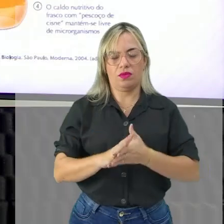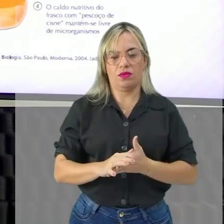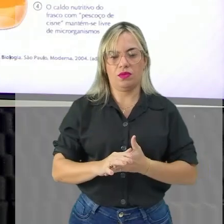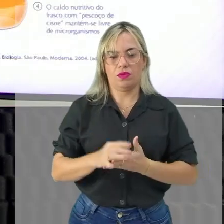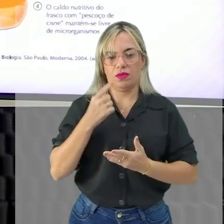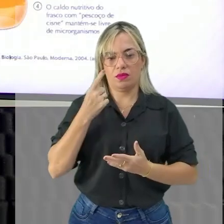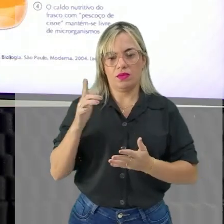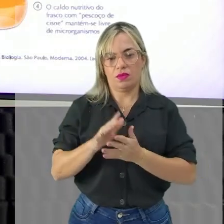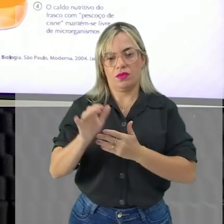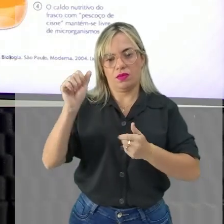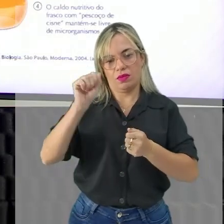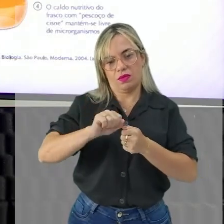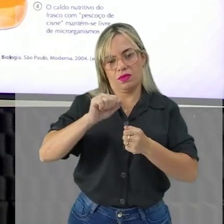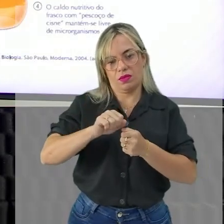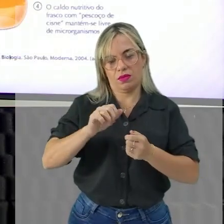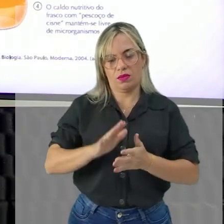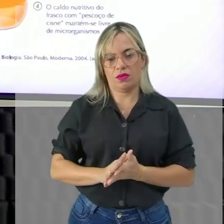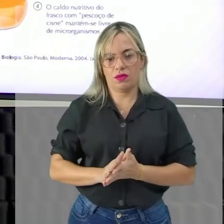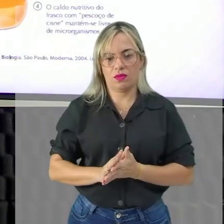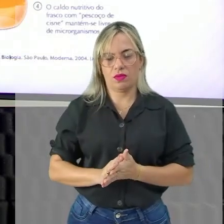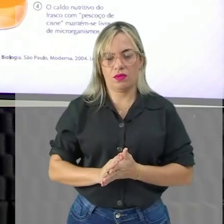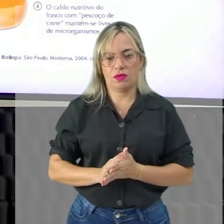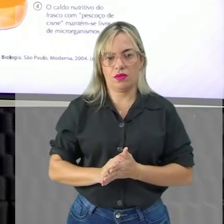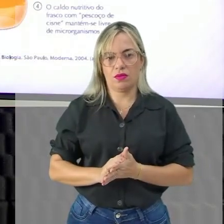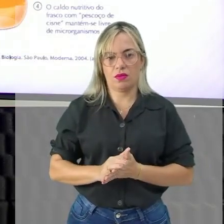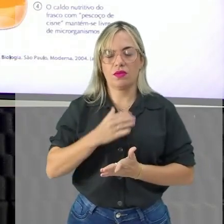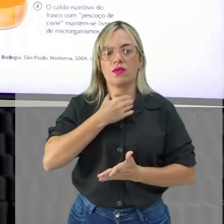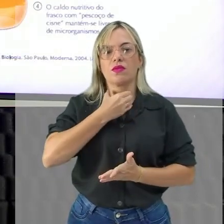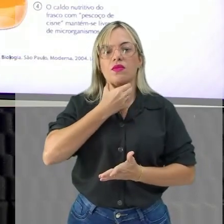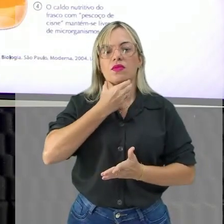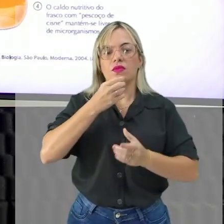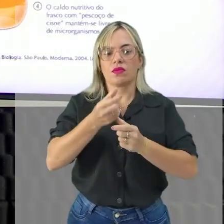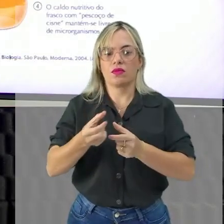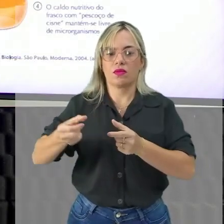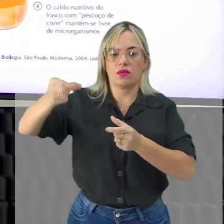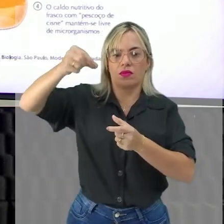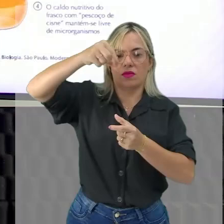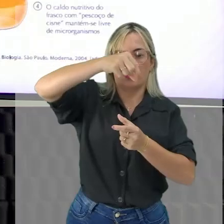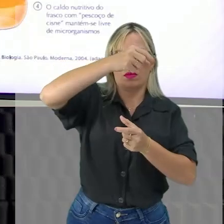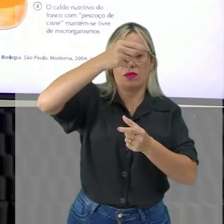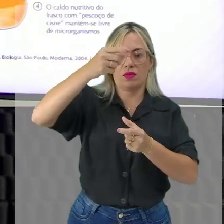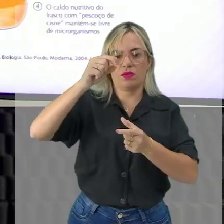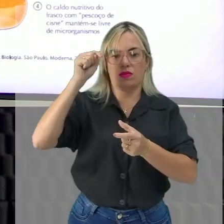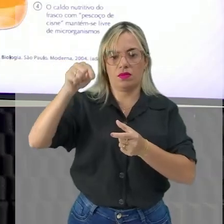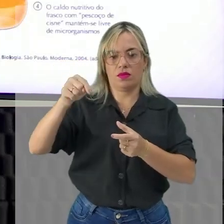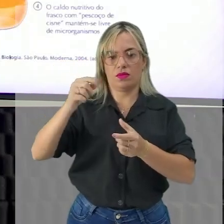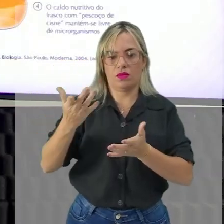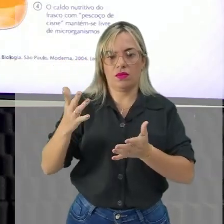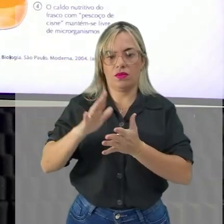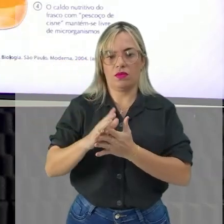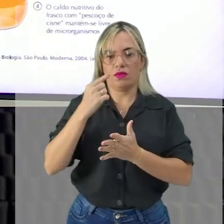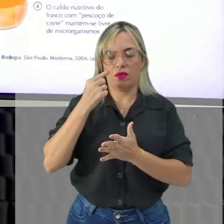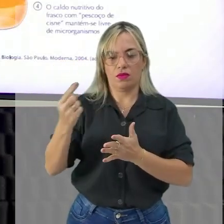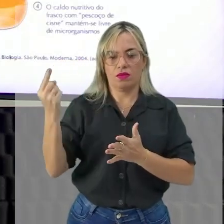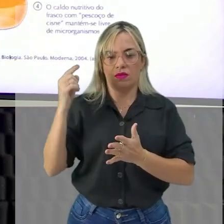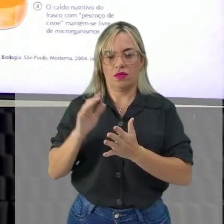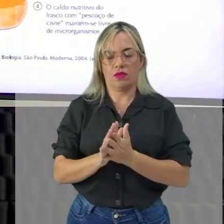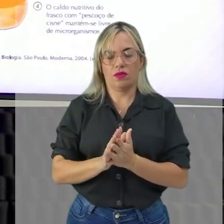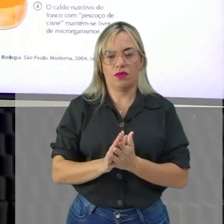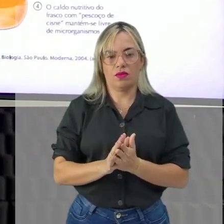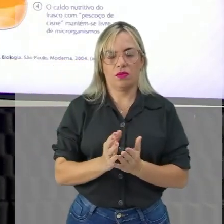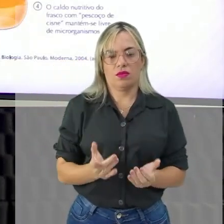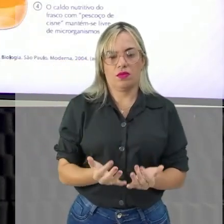vidro. O gargalo do frasco é esticado e curvado, né?